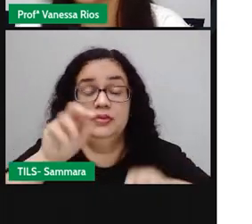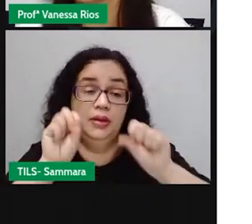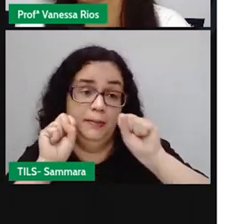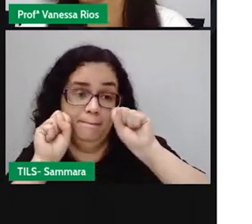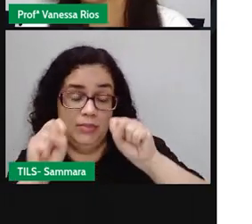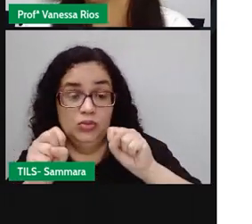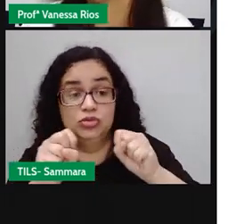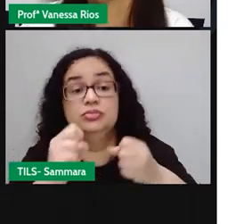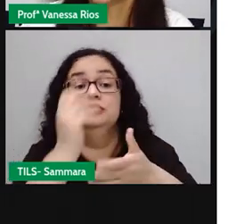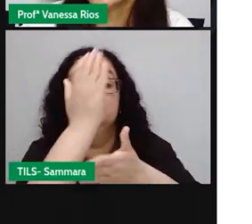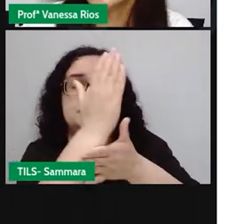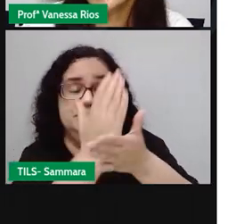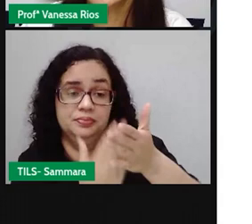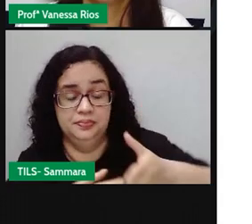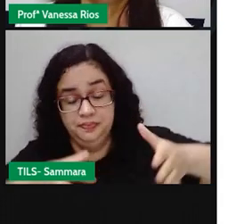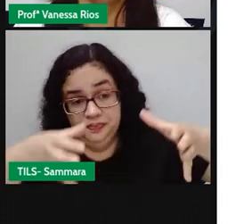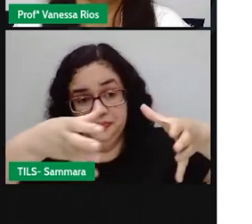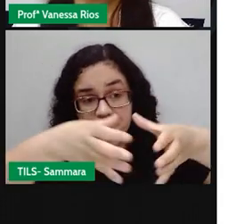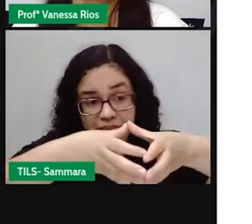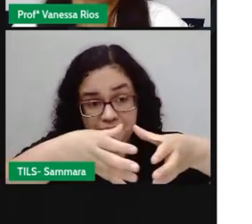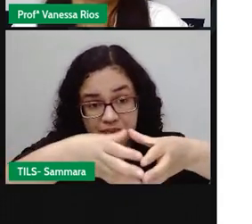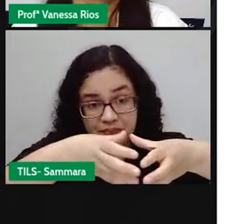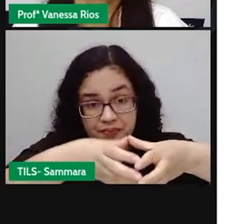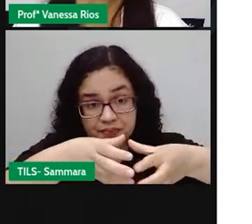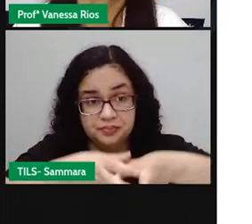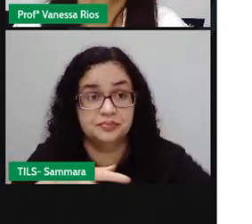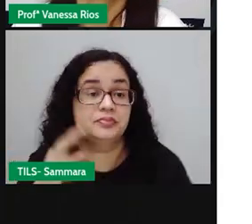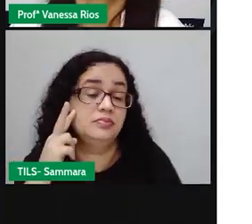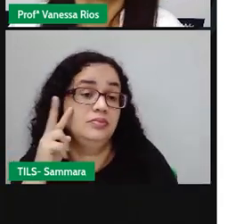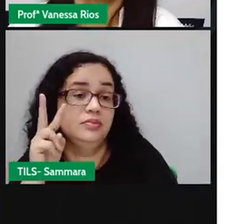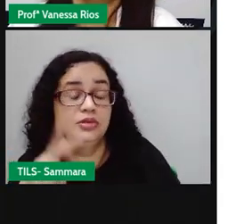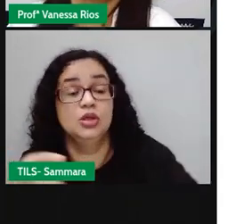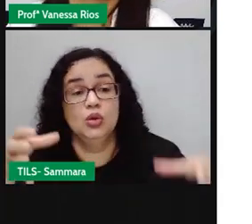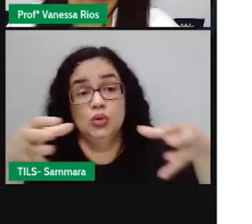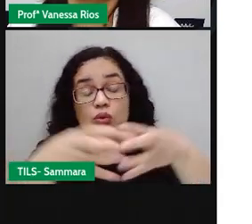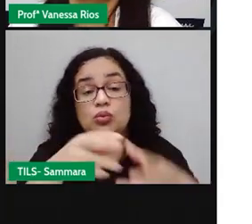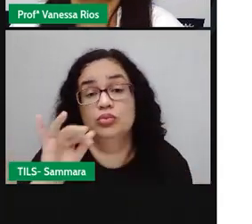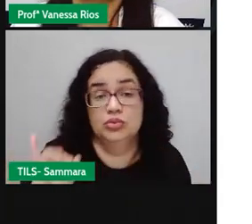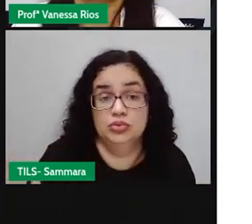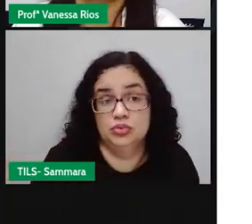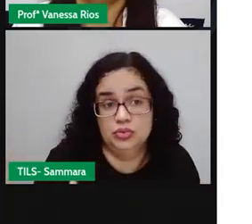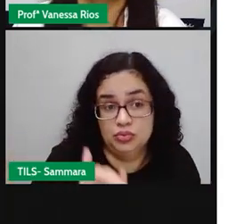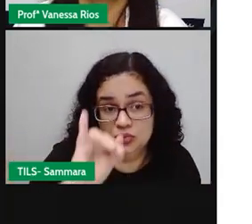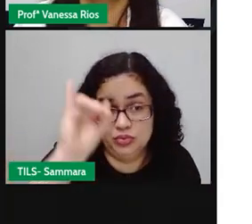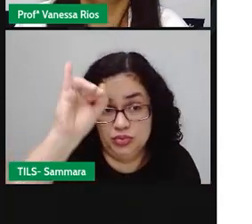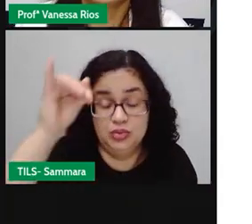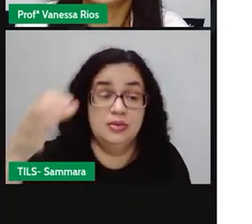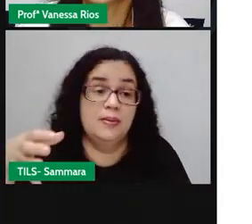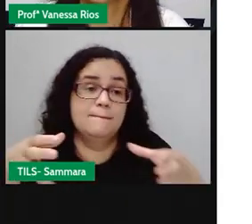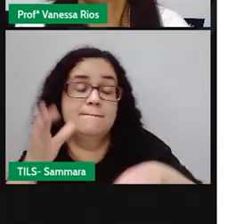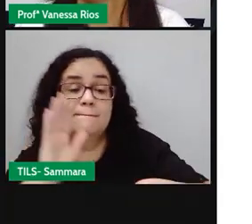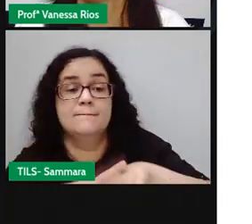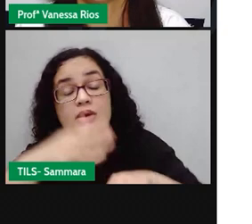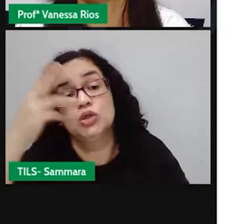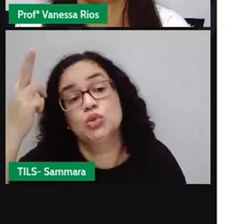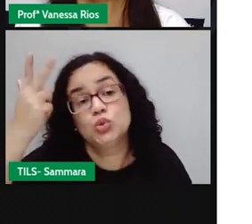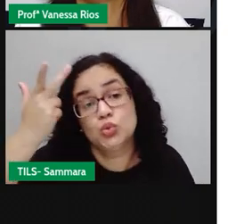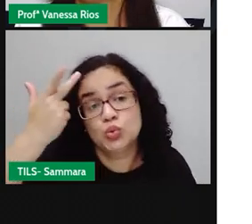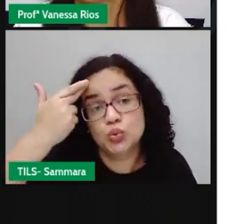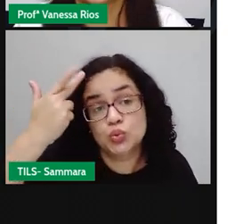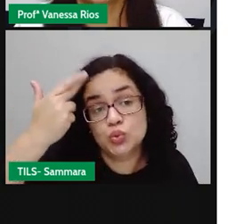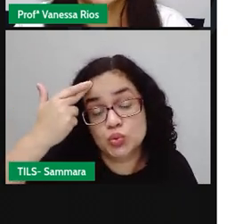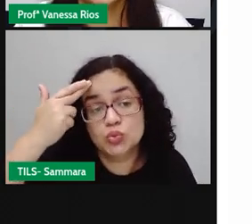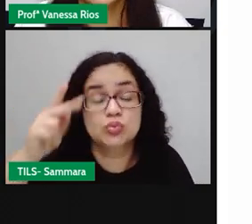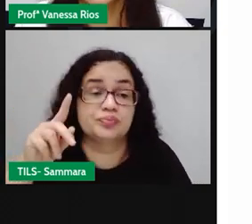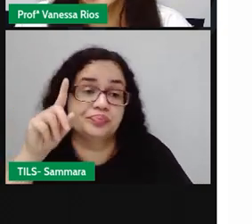ser divididos em grupos, né? E a gente viu aí alguns grupos principais, que são os grupos mais comuns dos